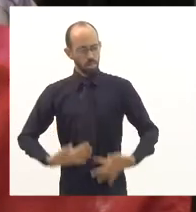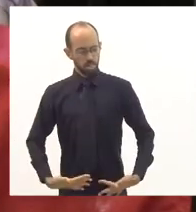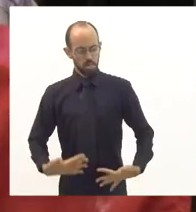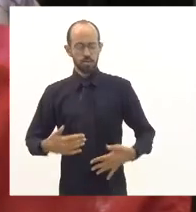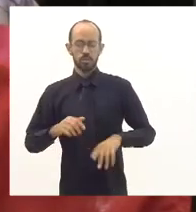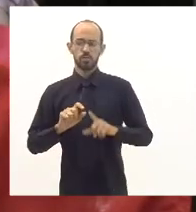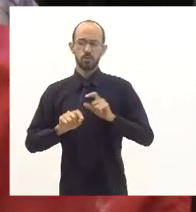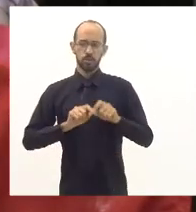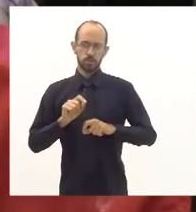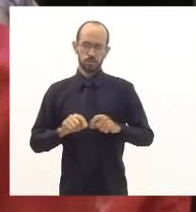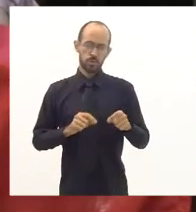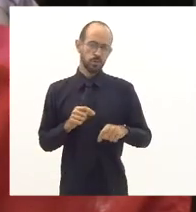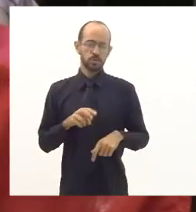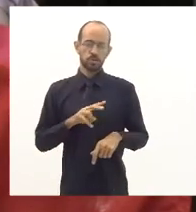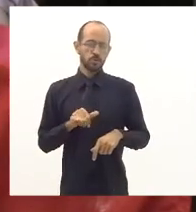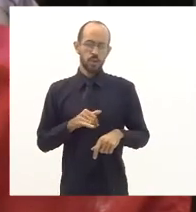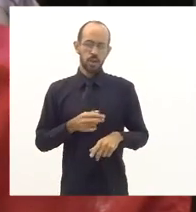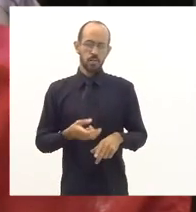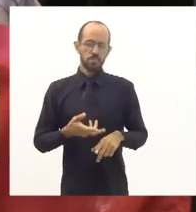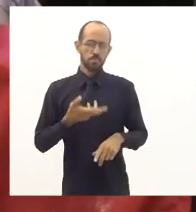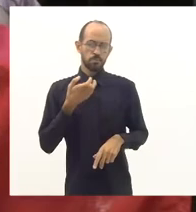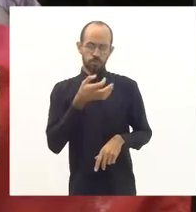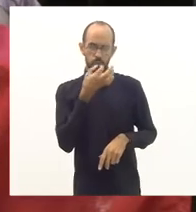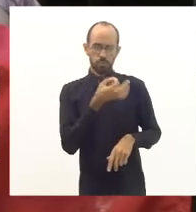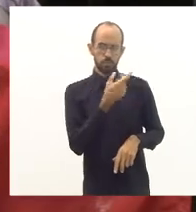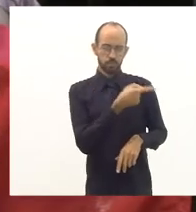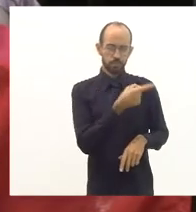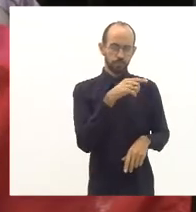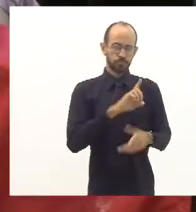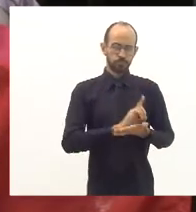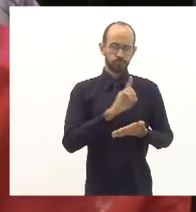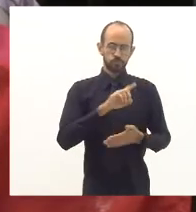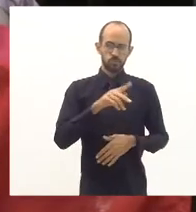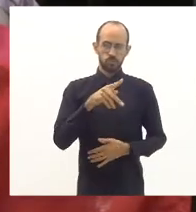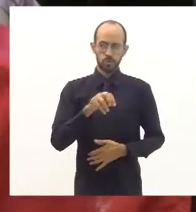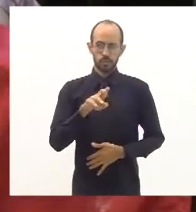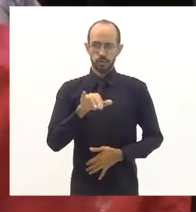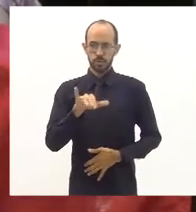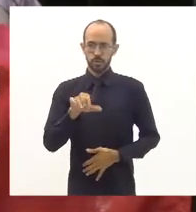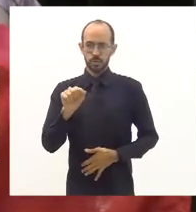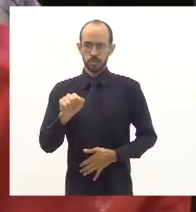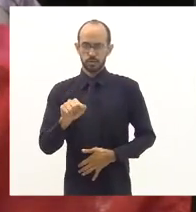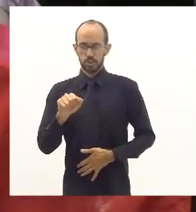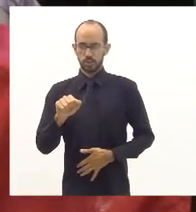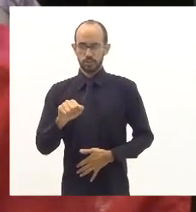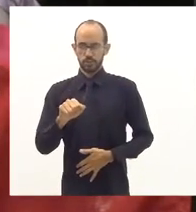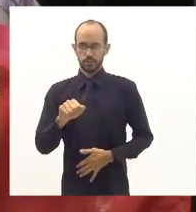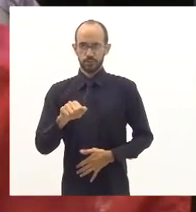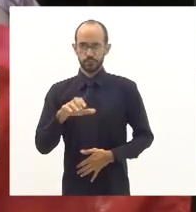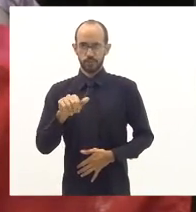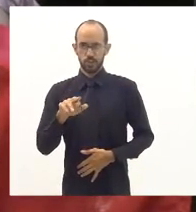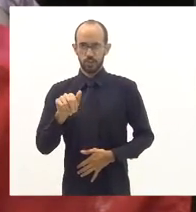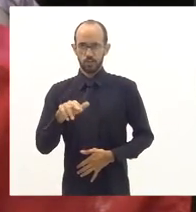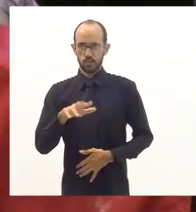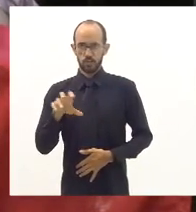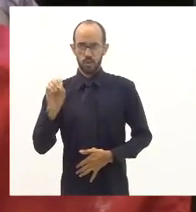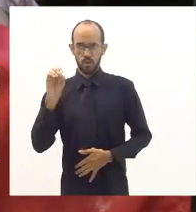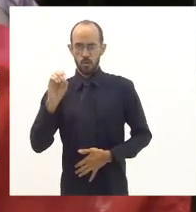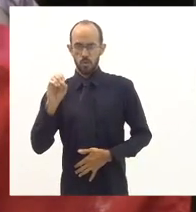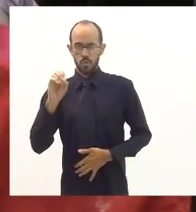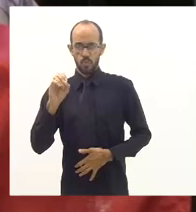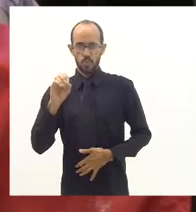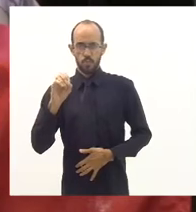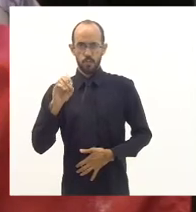sem mais delongas, vamos ouvir a doutora Patrícia Carvão, né, procuradora de Justiça,